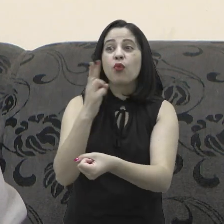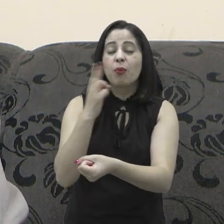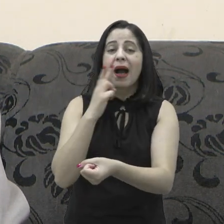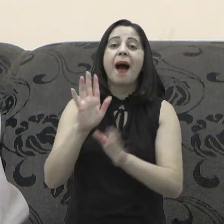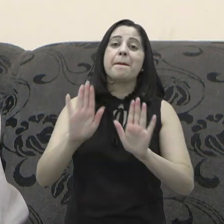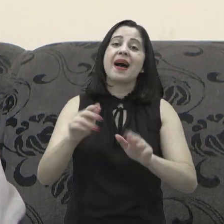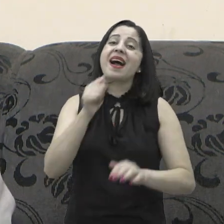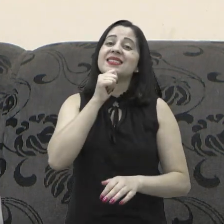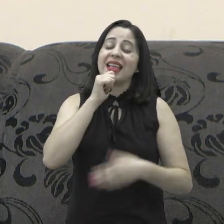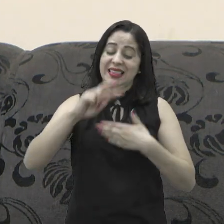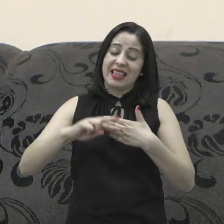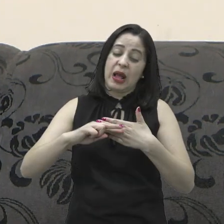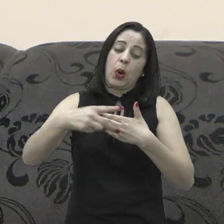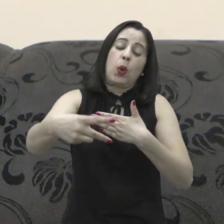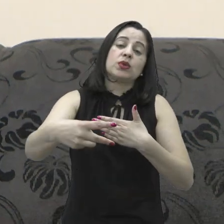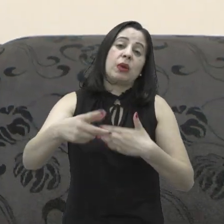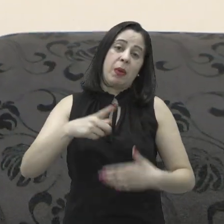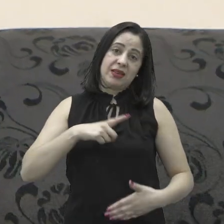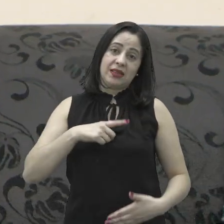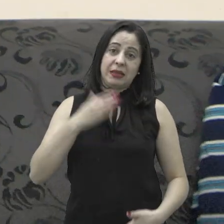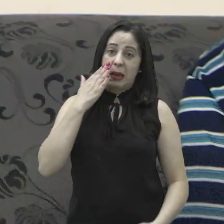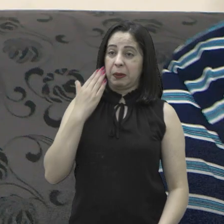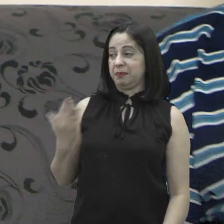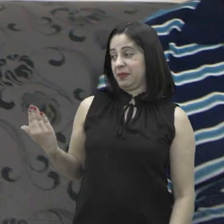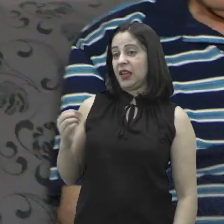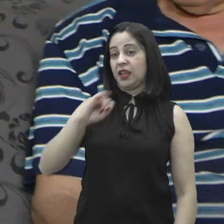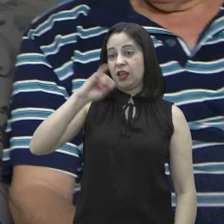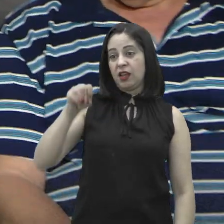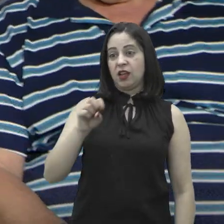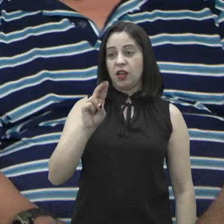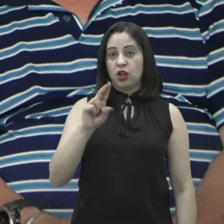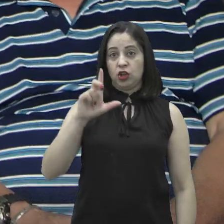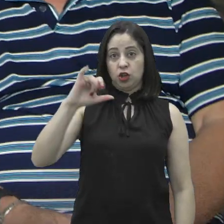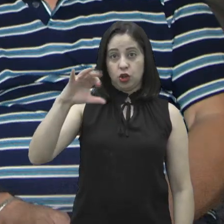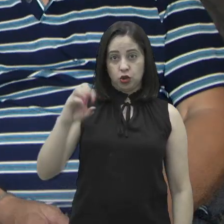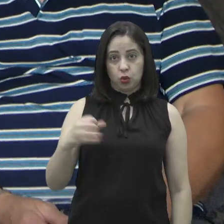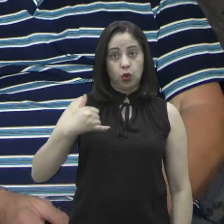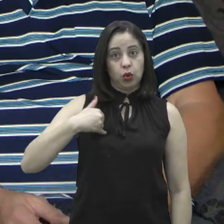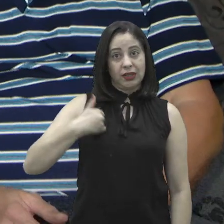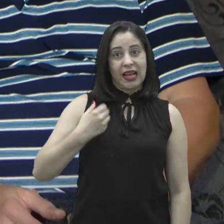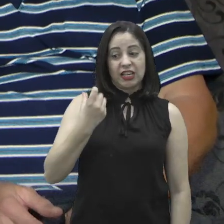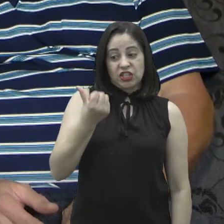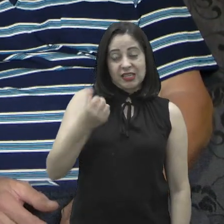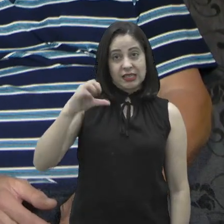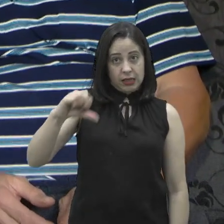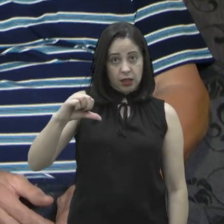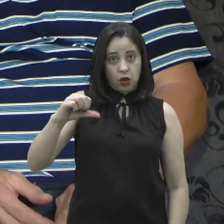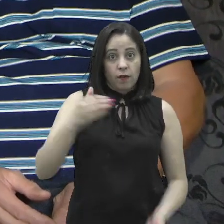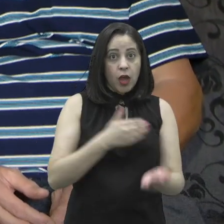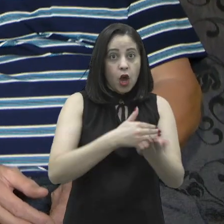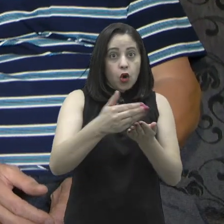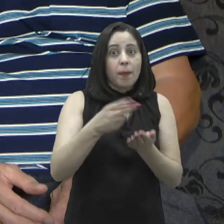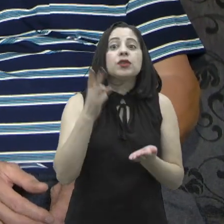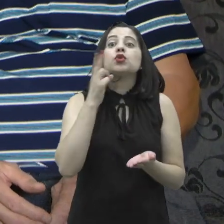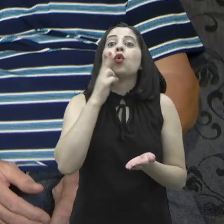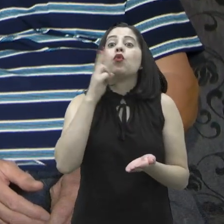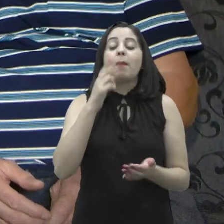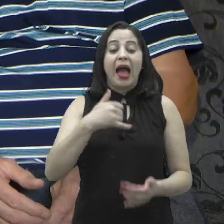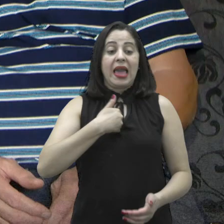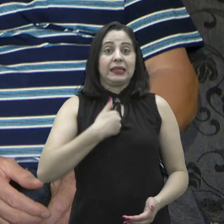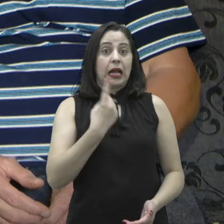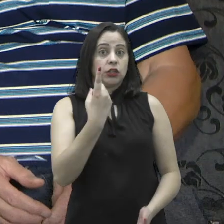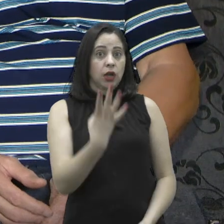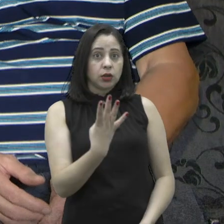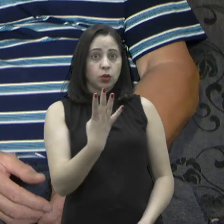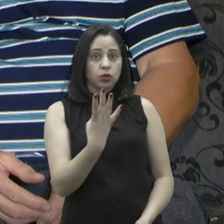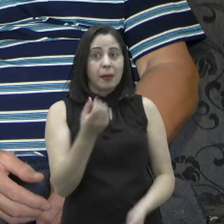passado. O seu Júlio, por exemplo, está aqui ao meu lado, ele tem 69 anos, começou a fumar aos 14 anos,